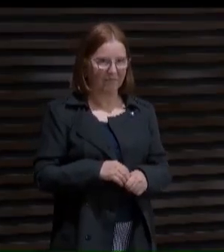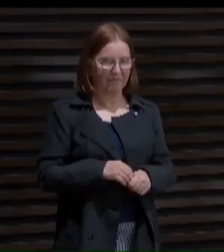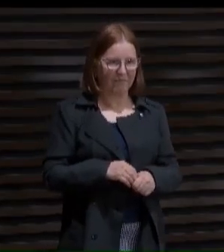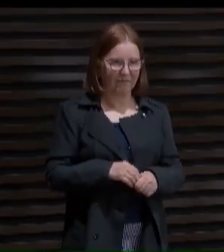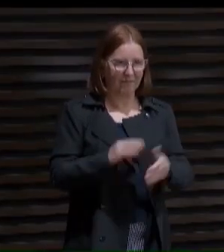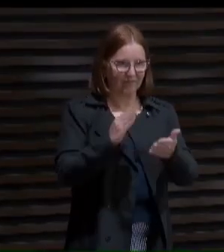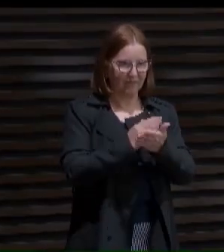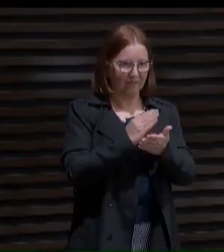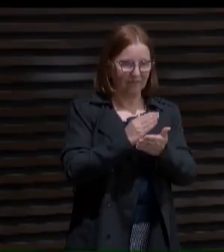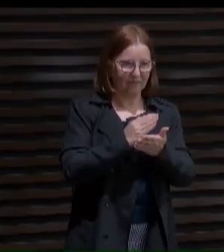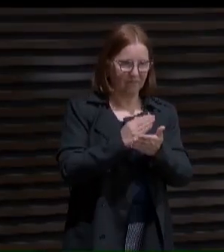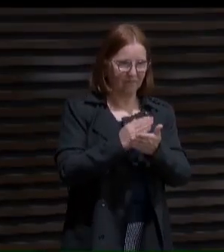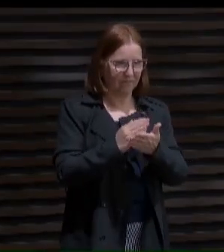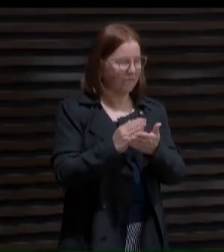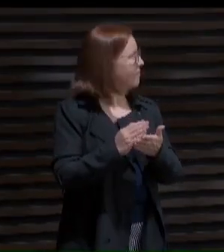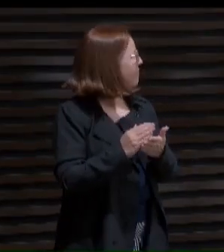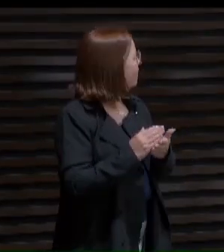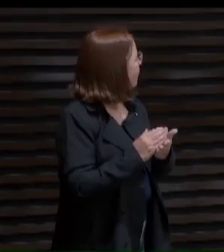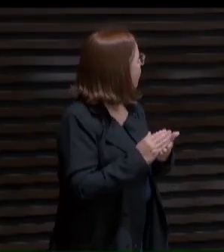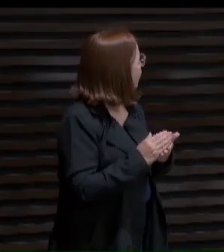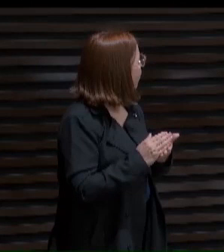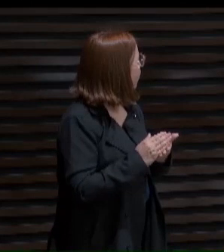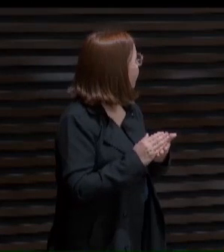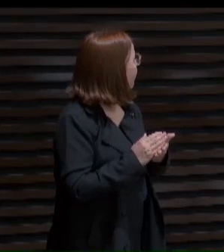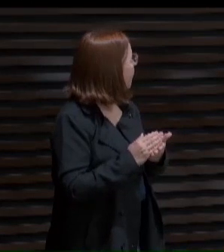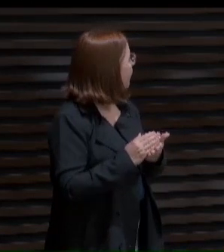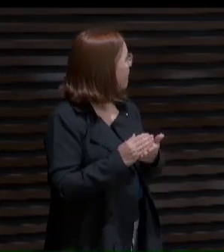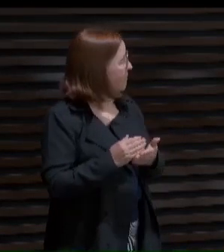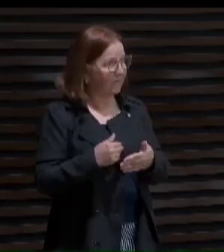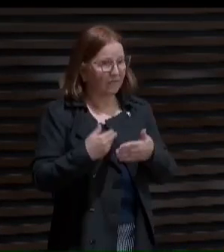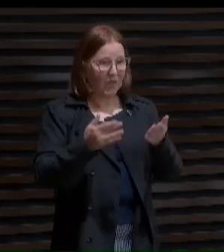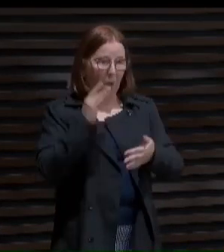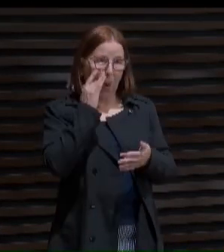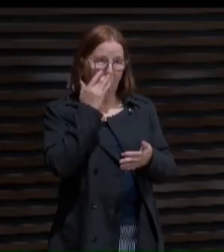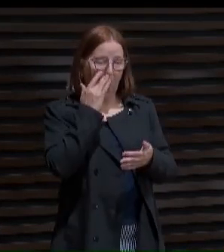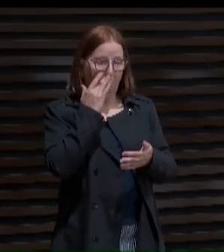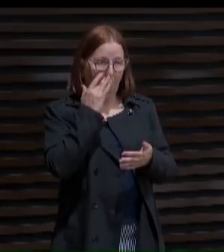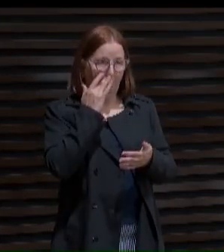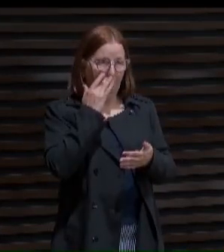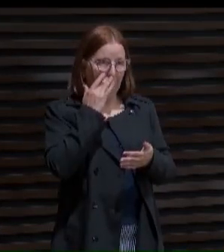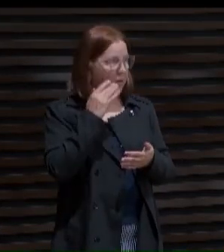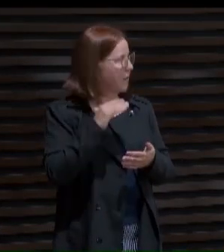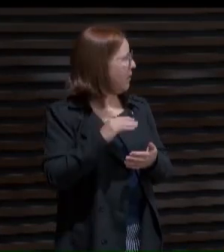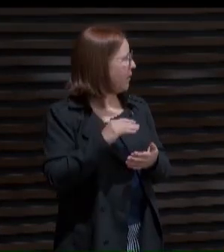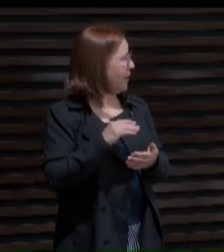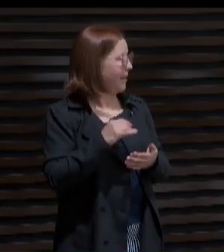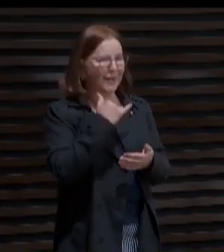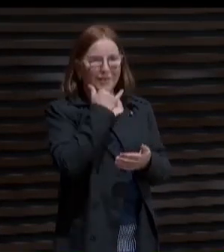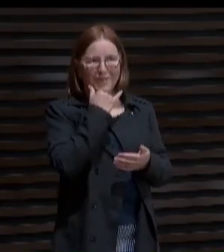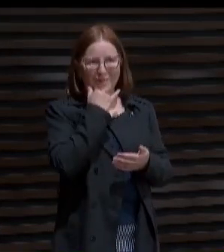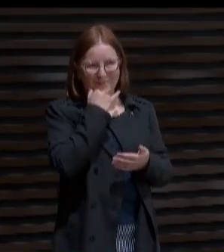Alguns derramam ouro de suas bolsas e pesam prata na balança. Desculpa, eu acho que eu falei errado.